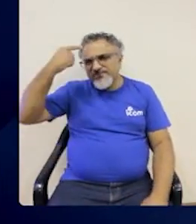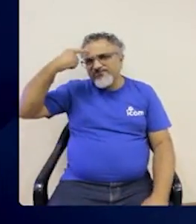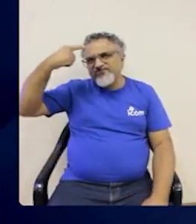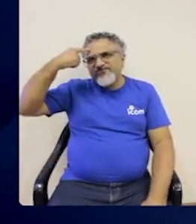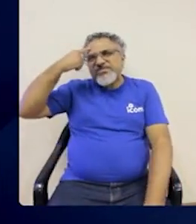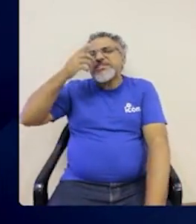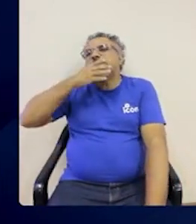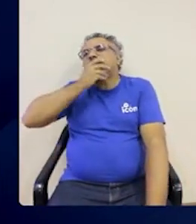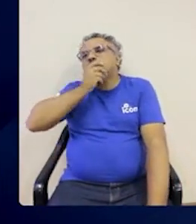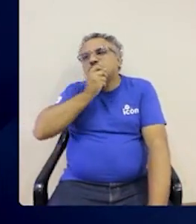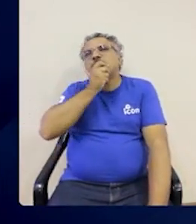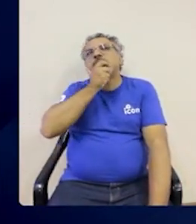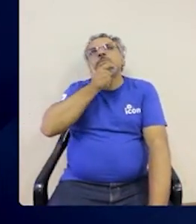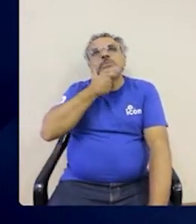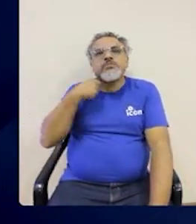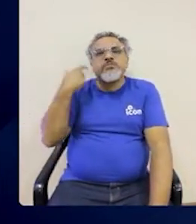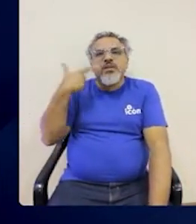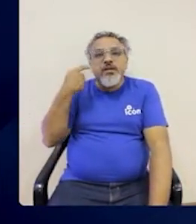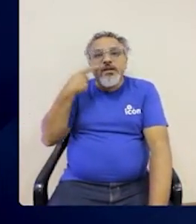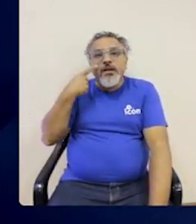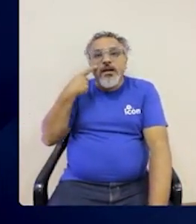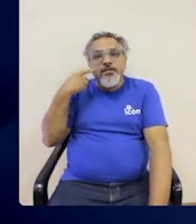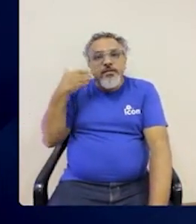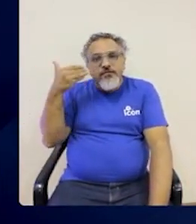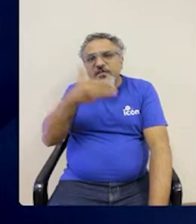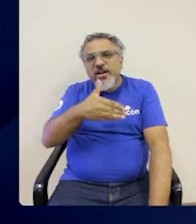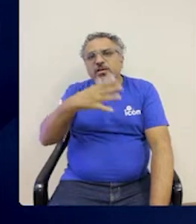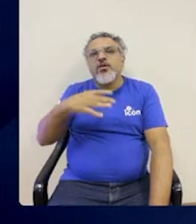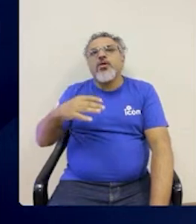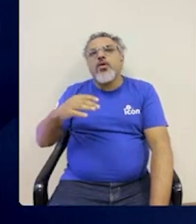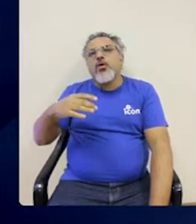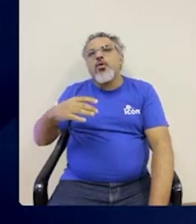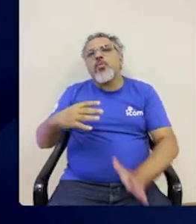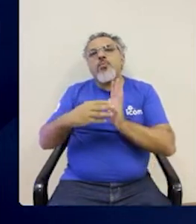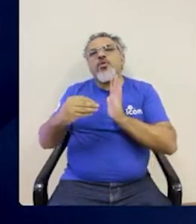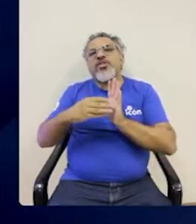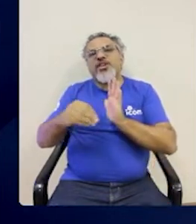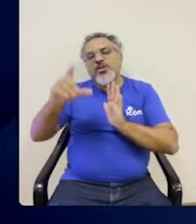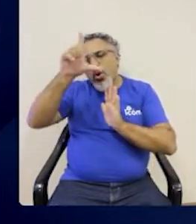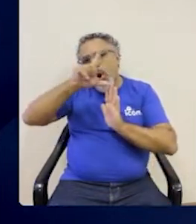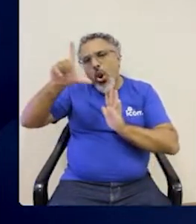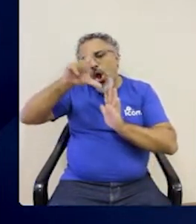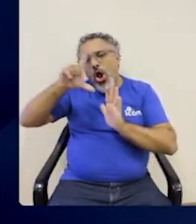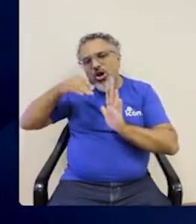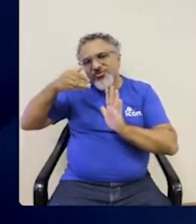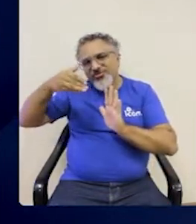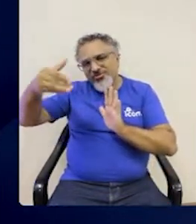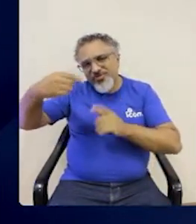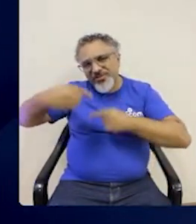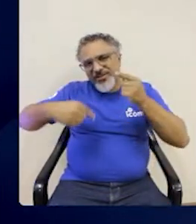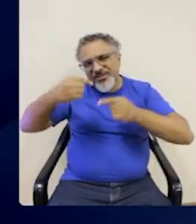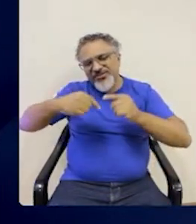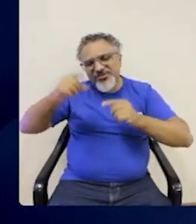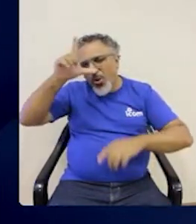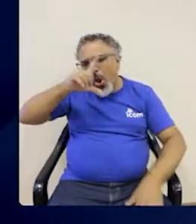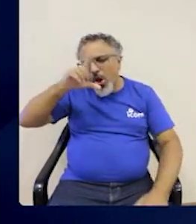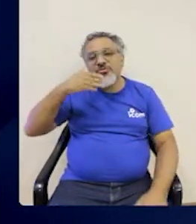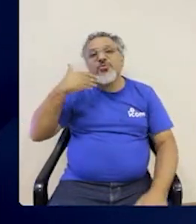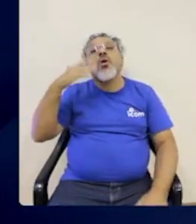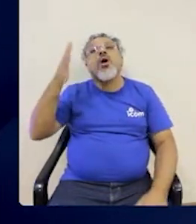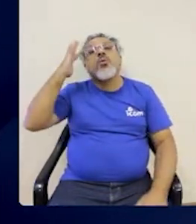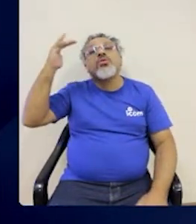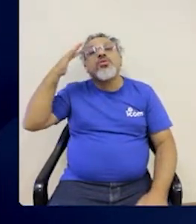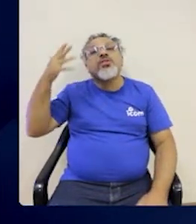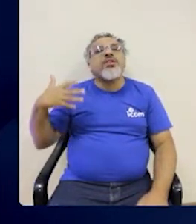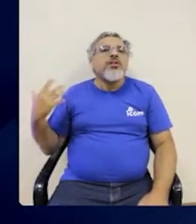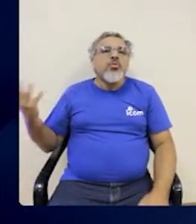idealmente ela precisa ser vista, né, sob um modelo lógico ou sob um modelo teórico-lógico, né? Então, qual que é a teoria desse programa?